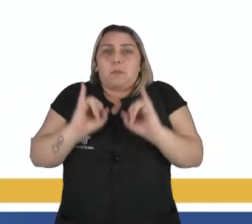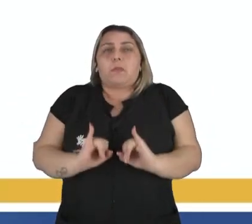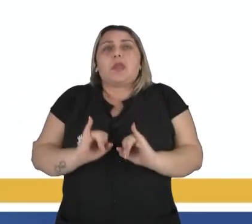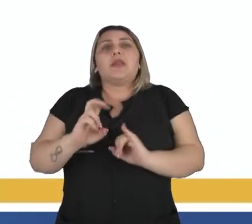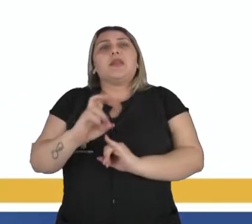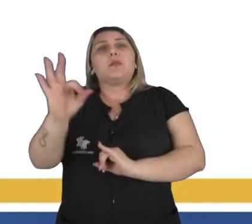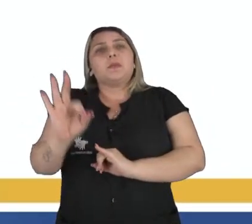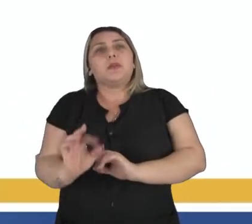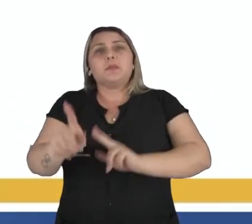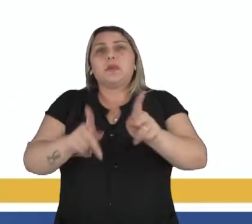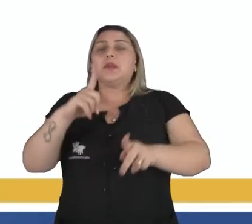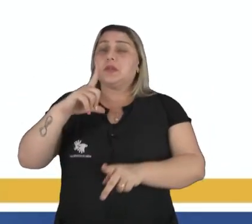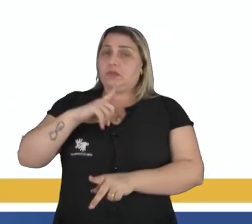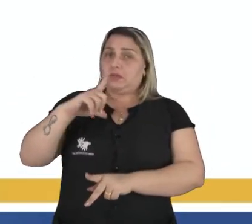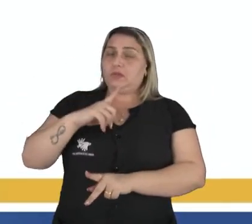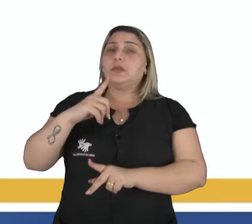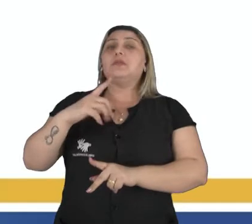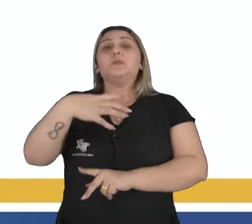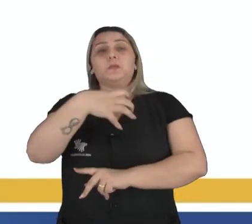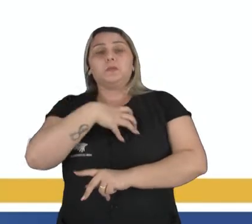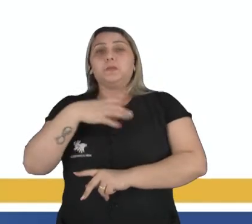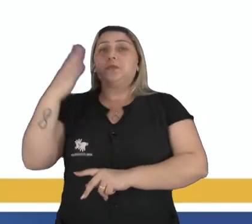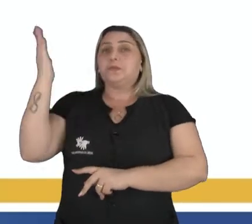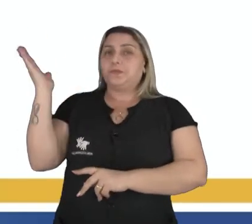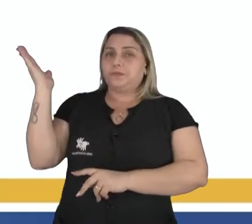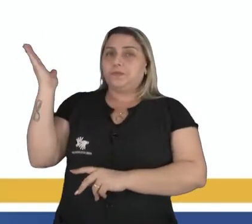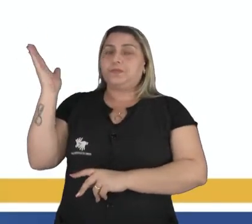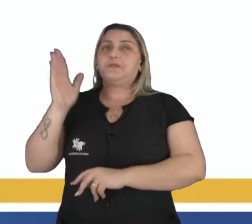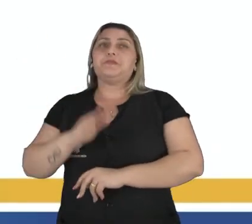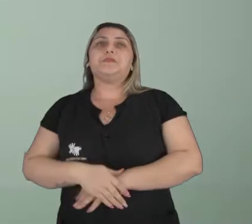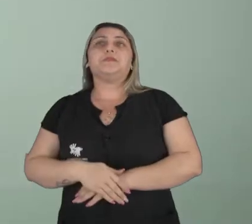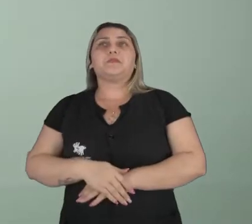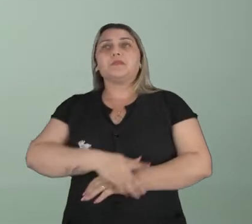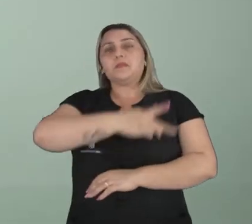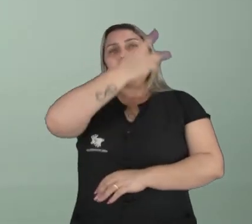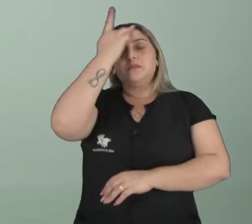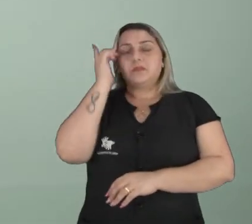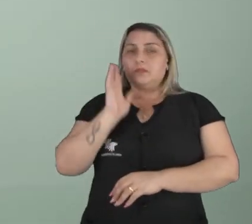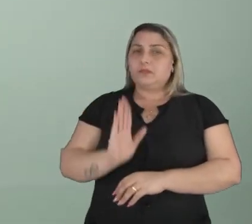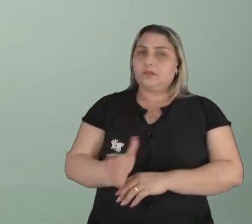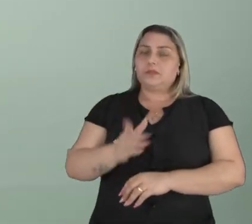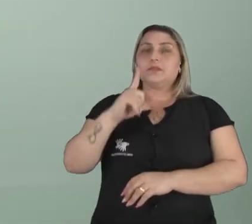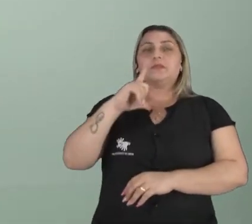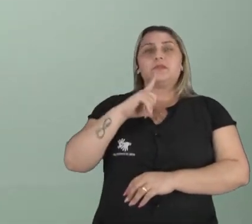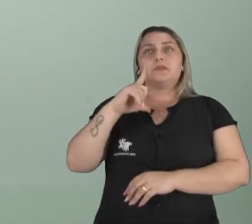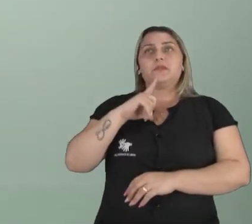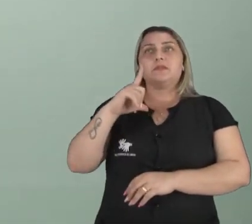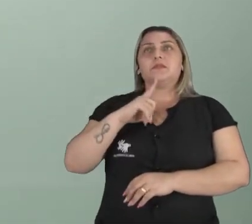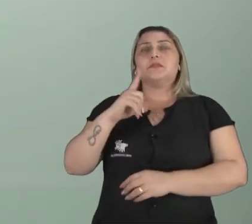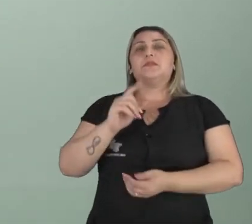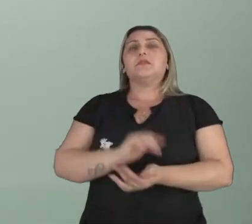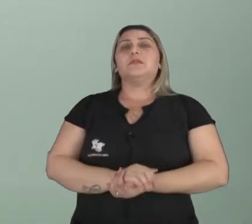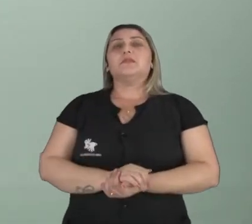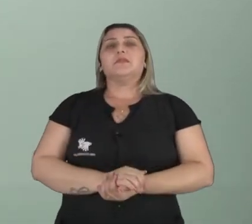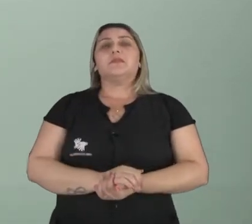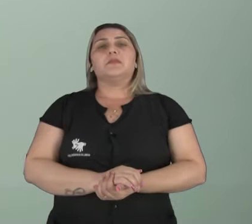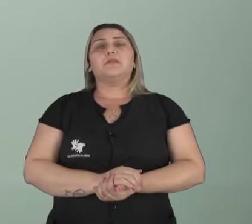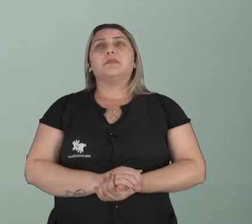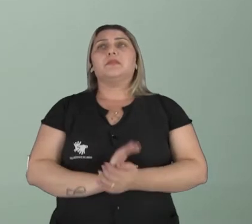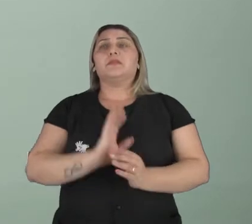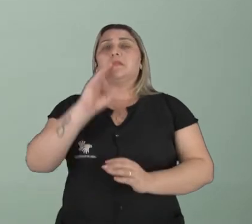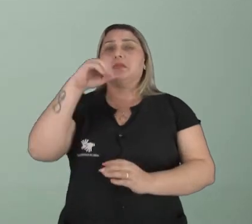somente 100 porcento da população o seu perfil então gente mas o mofo são aquelas pessoas que já tem uma pré-disposição né